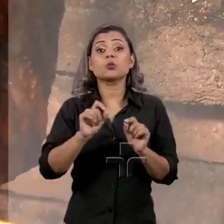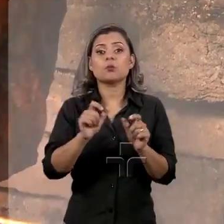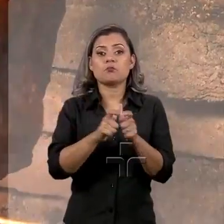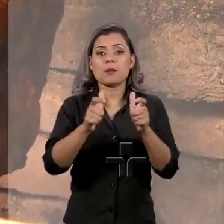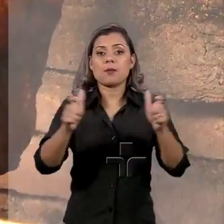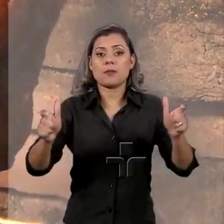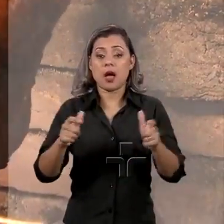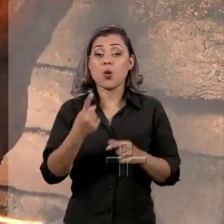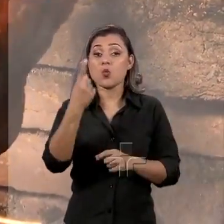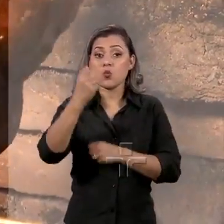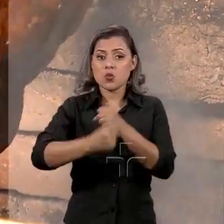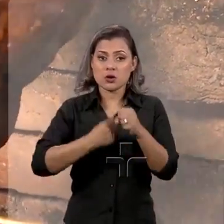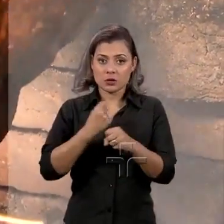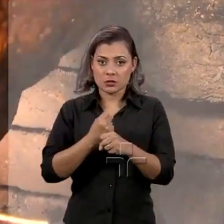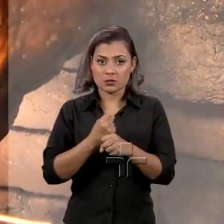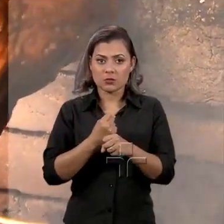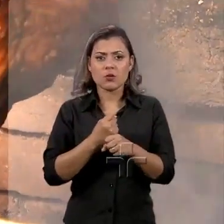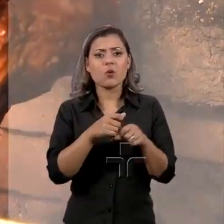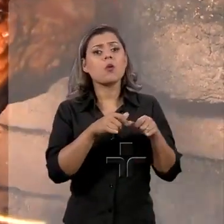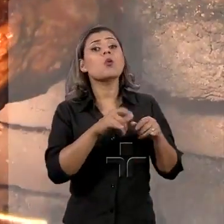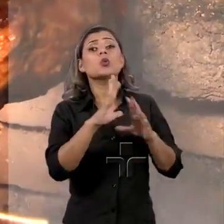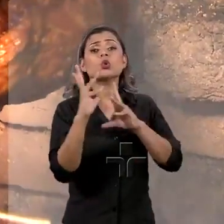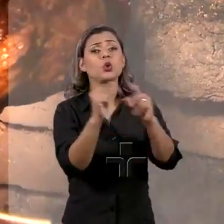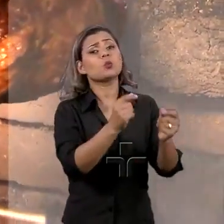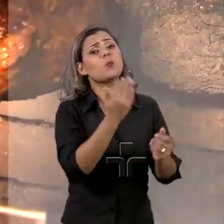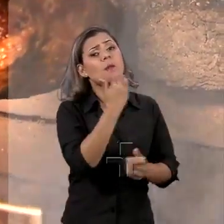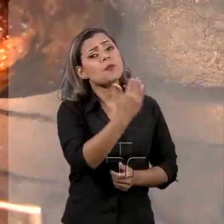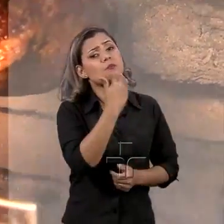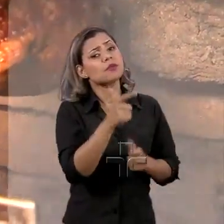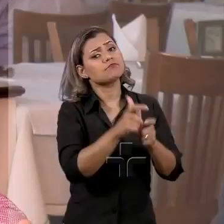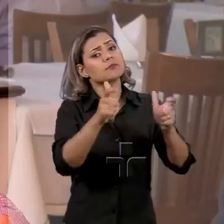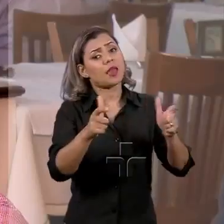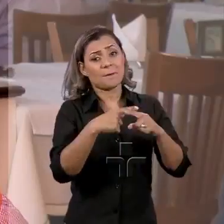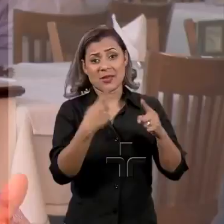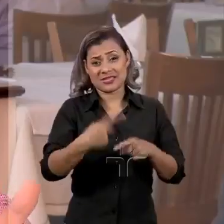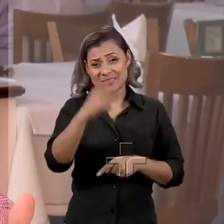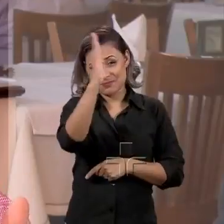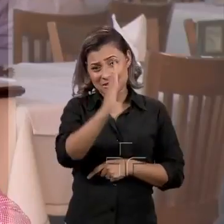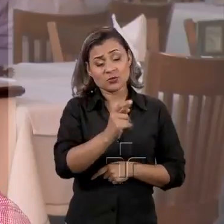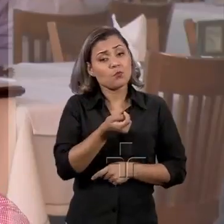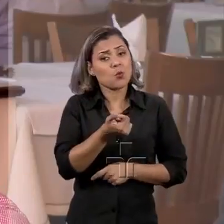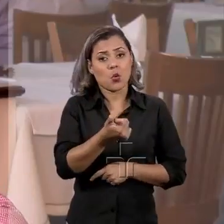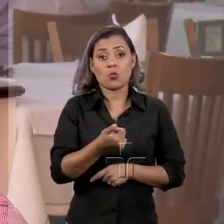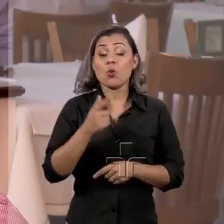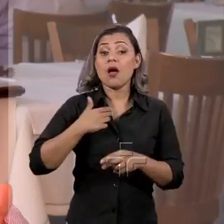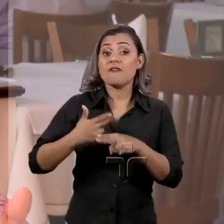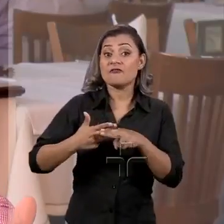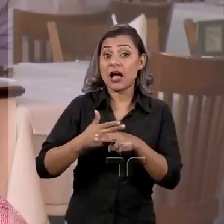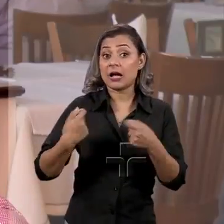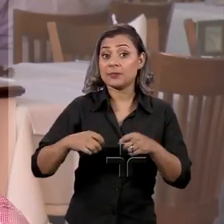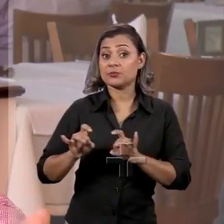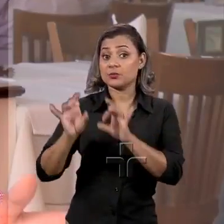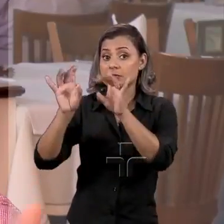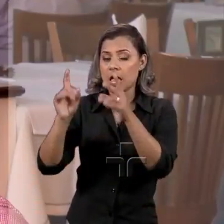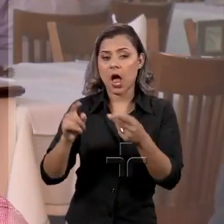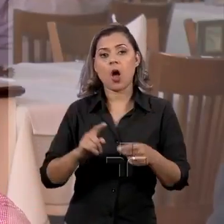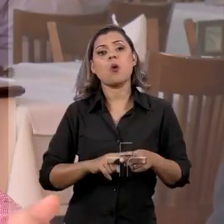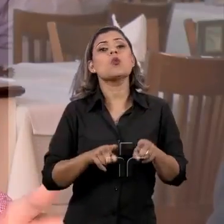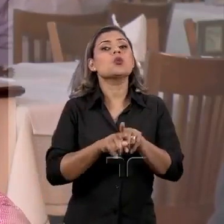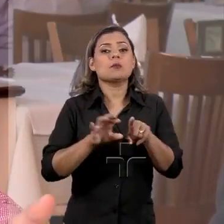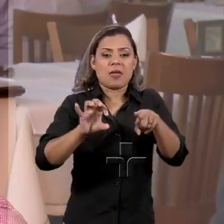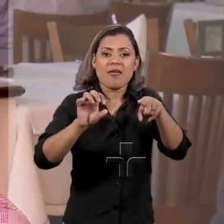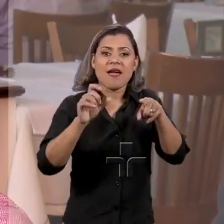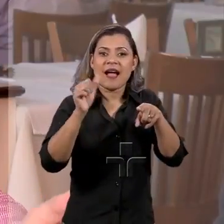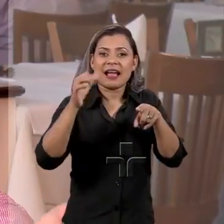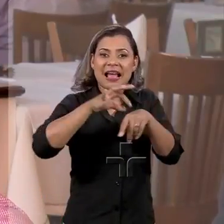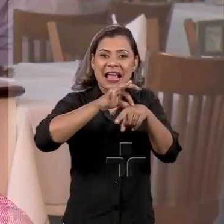ano. O mercado pede, mas a oferta ainda é pequena no país. São facas especiais, espetos especiais que